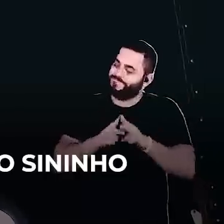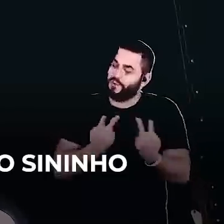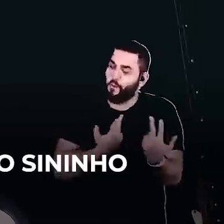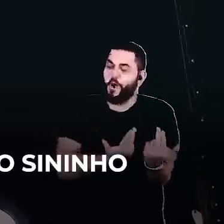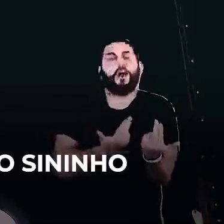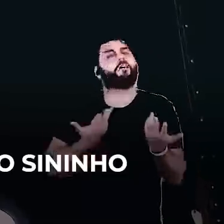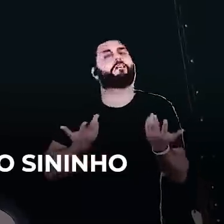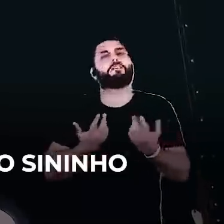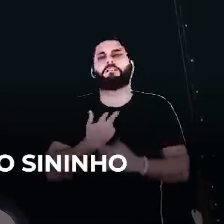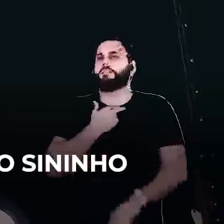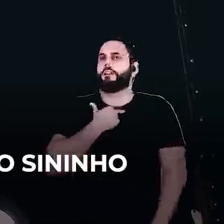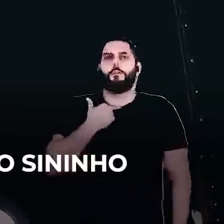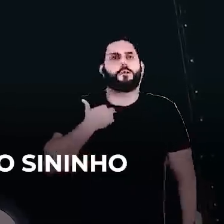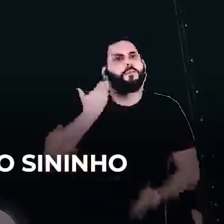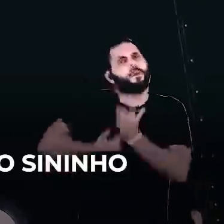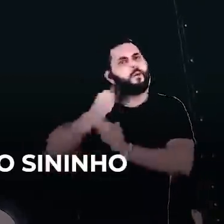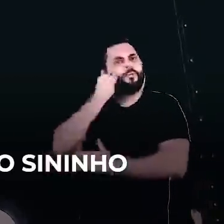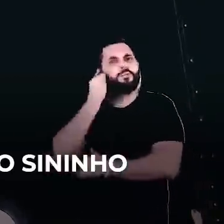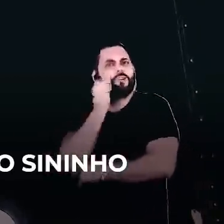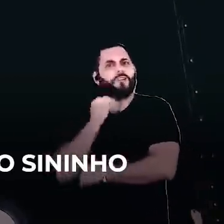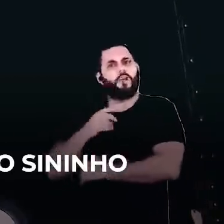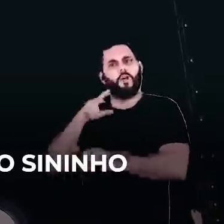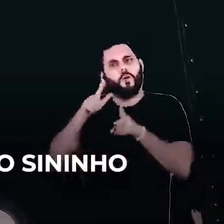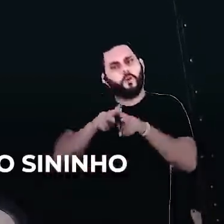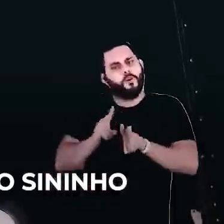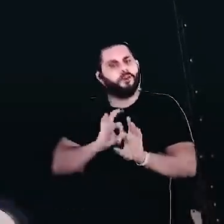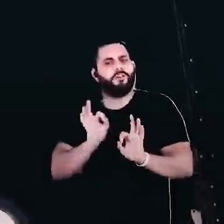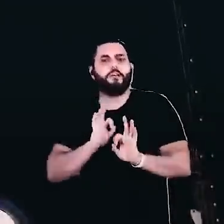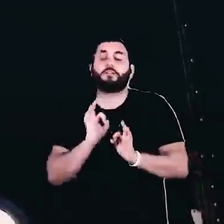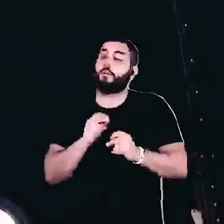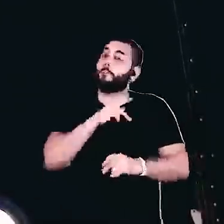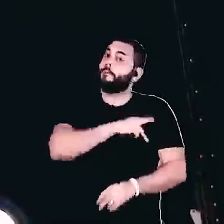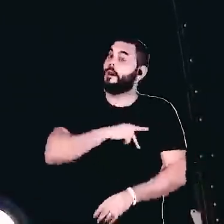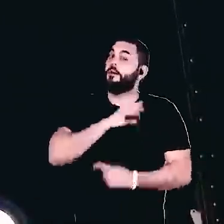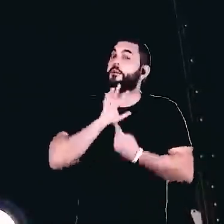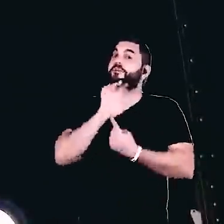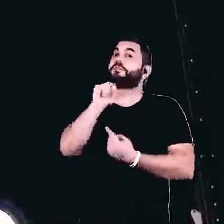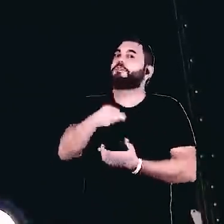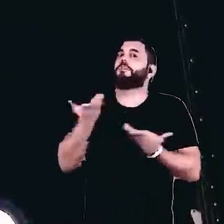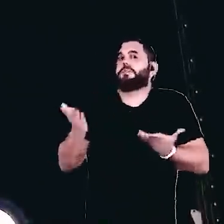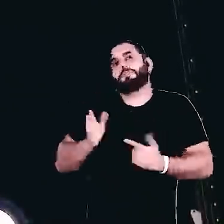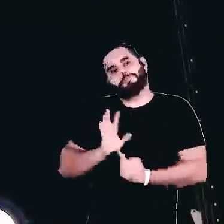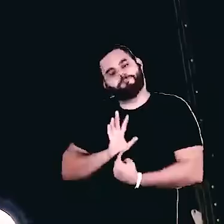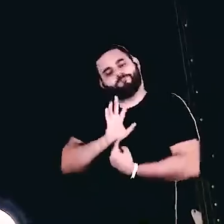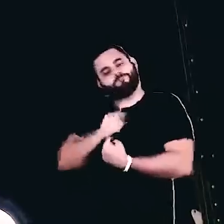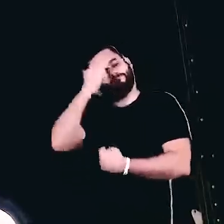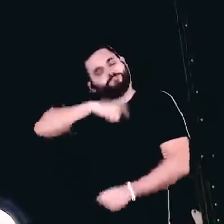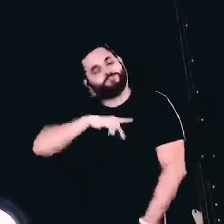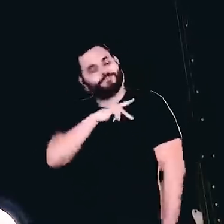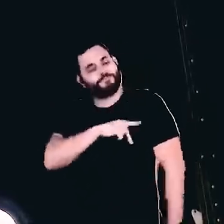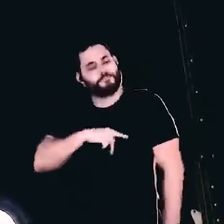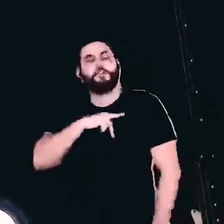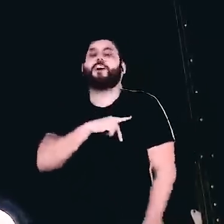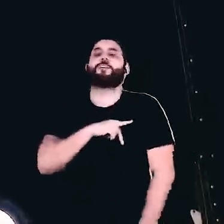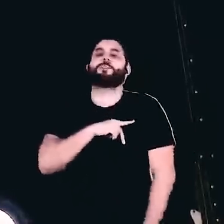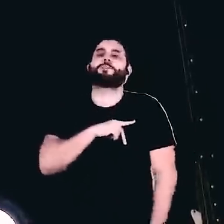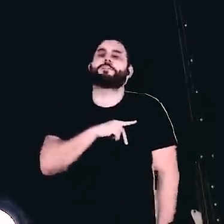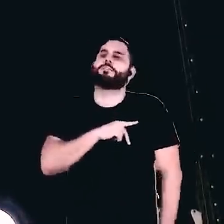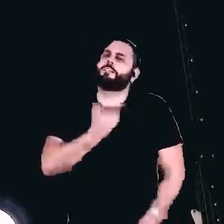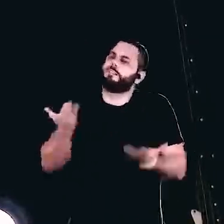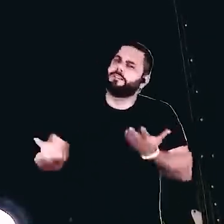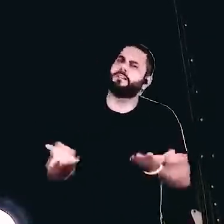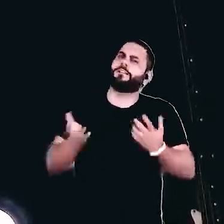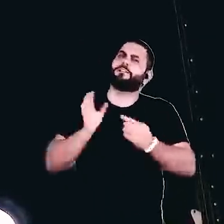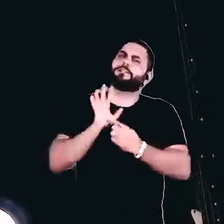A gente nunca deve perder a oportunidade de ser humilde. E Paulo mostrou isso quando ele se apresentou. Se